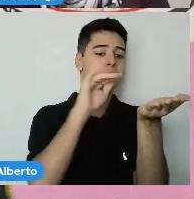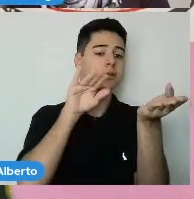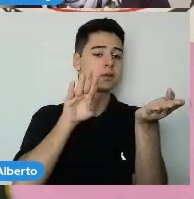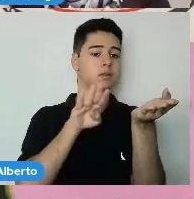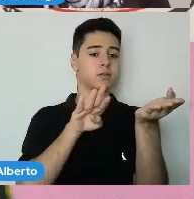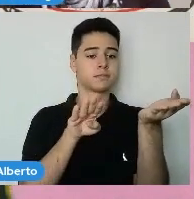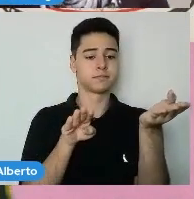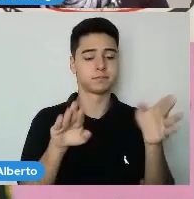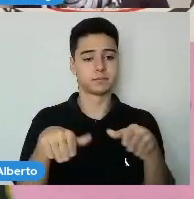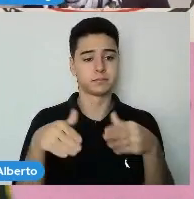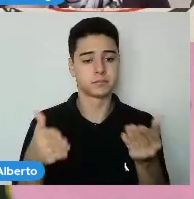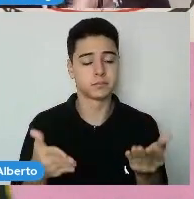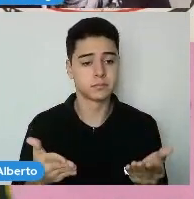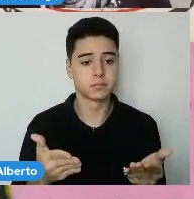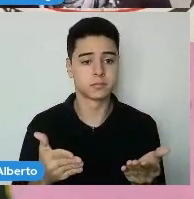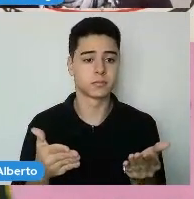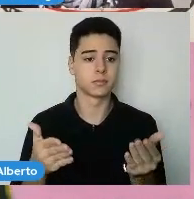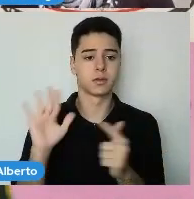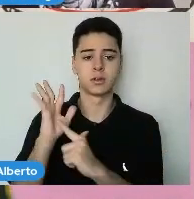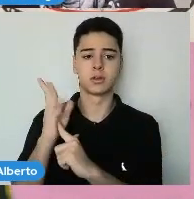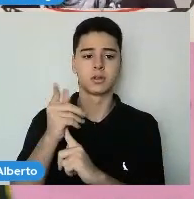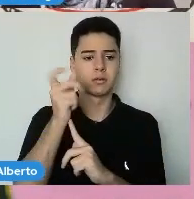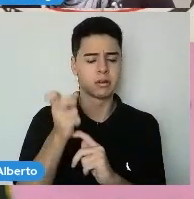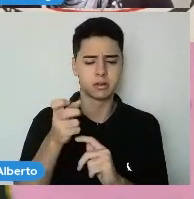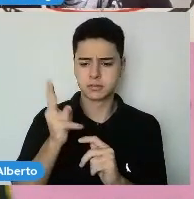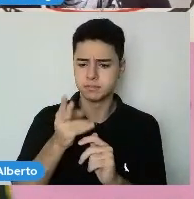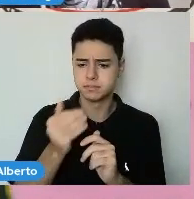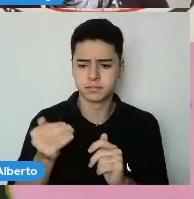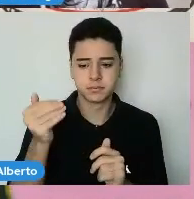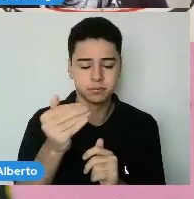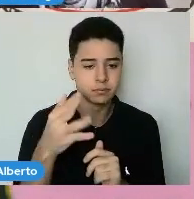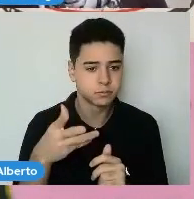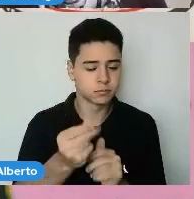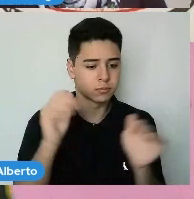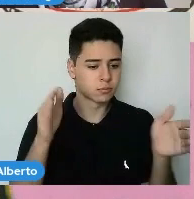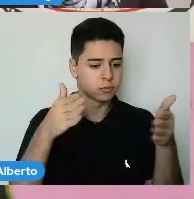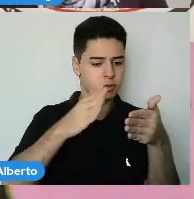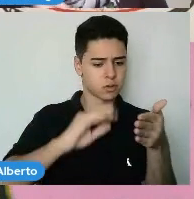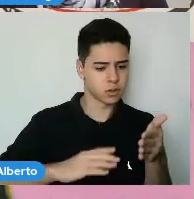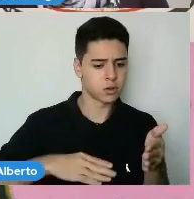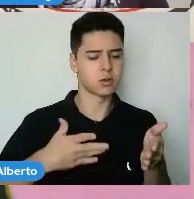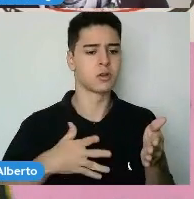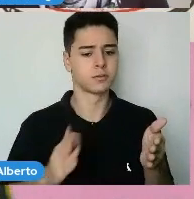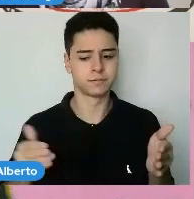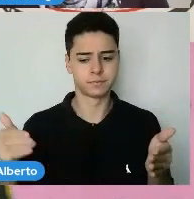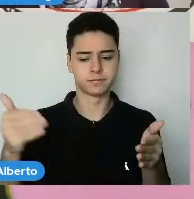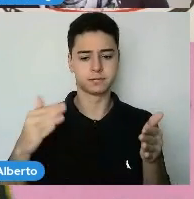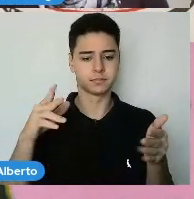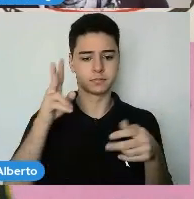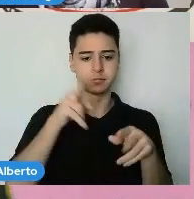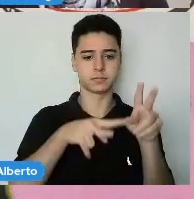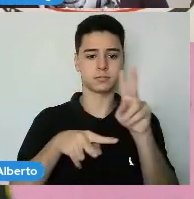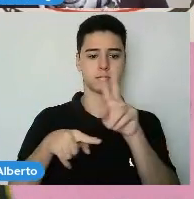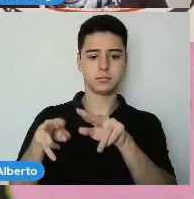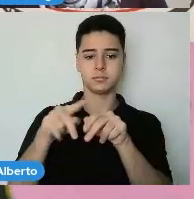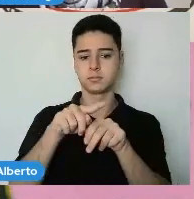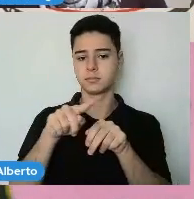assim, um dos artistas da linha de frente do Fluxus, tá? Essa imagem que vocês estão vendo